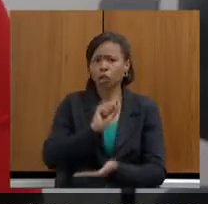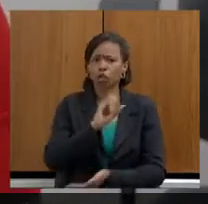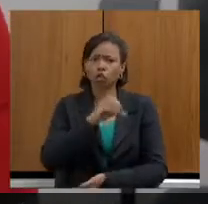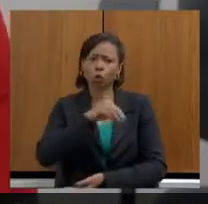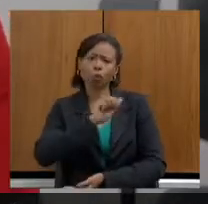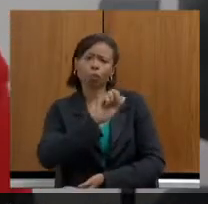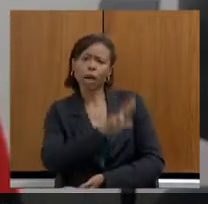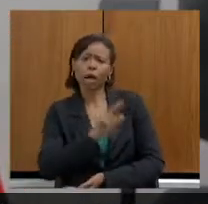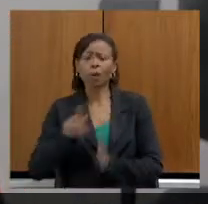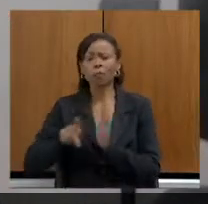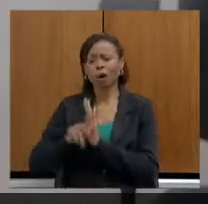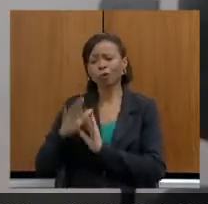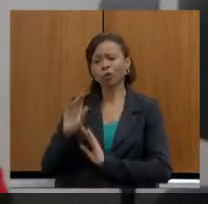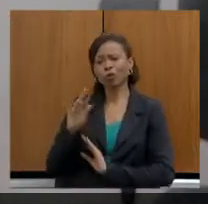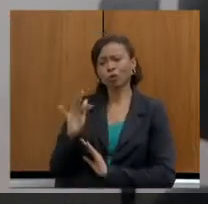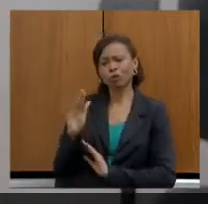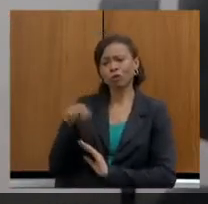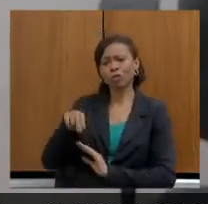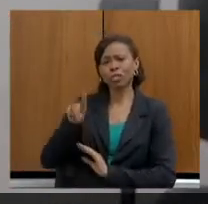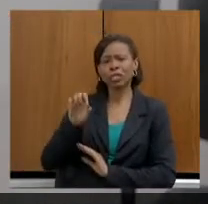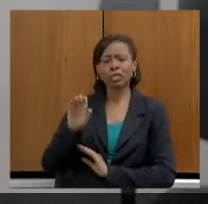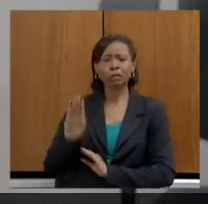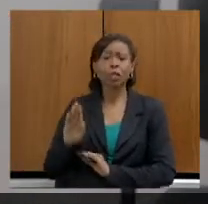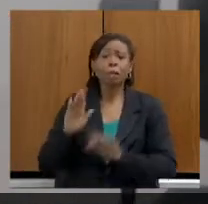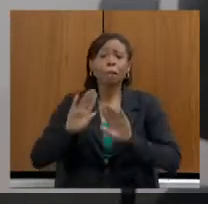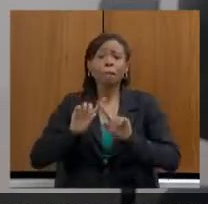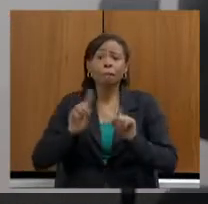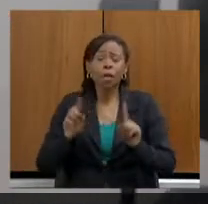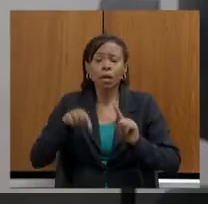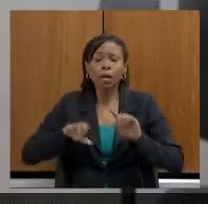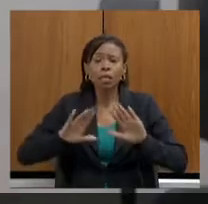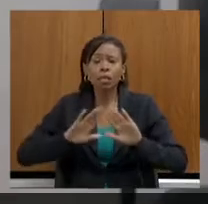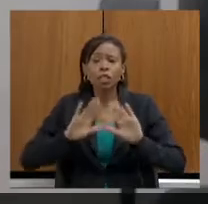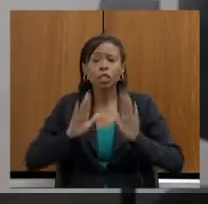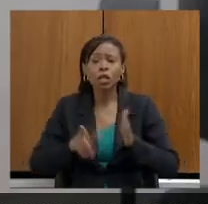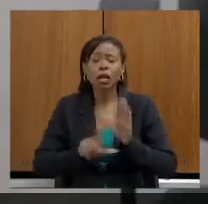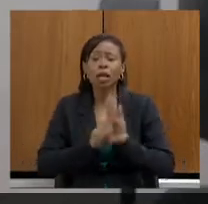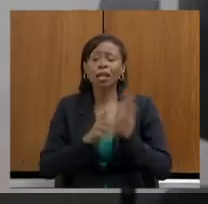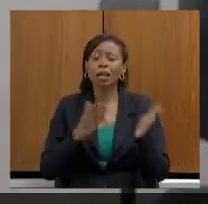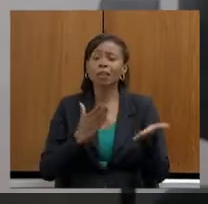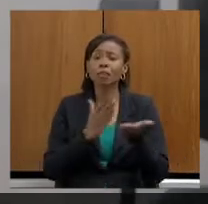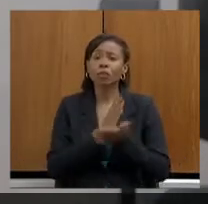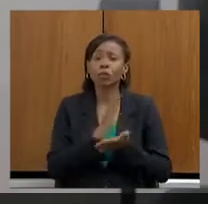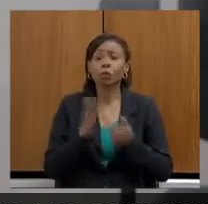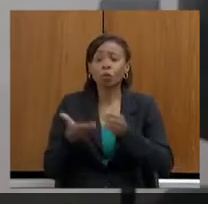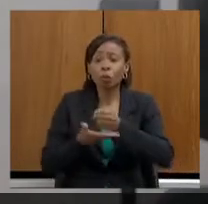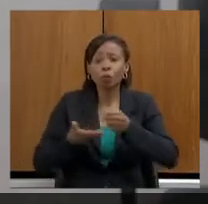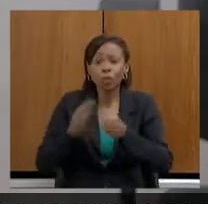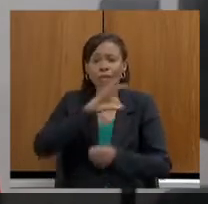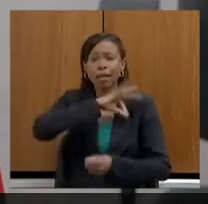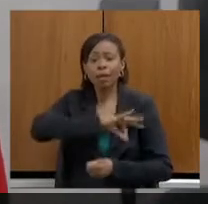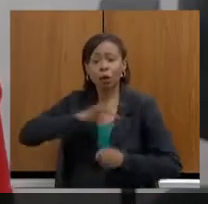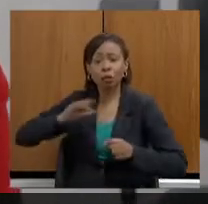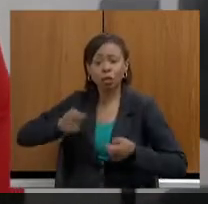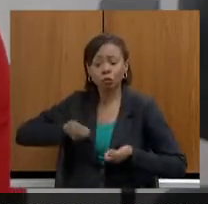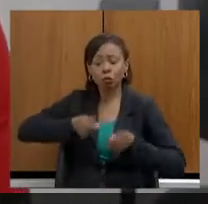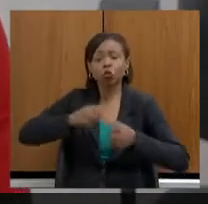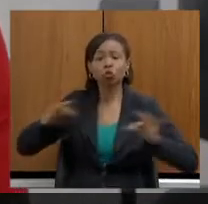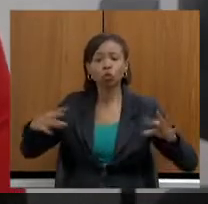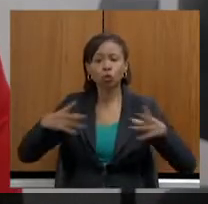mas Assembleia também voltou a lei 21.710 que estabelece o piso salarial profissional nacional para todos os profissionais